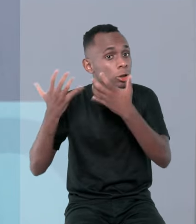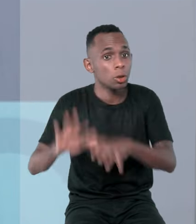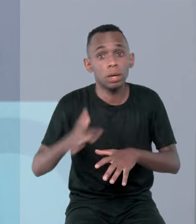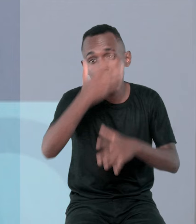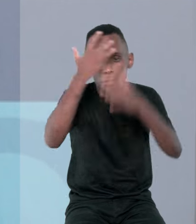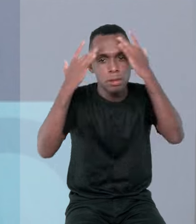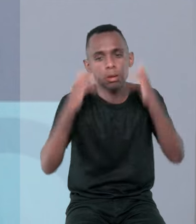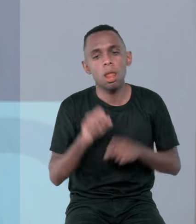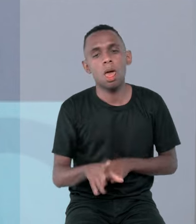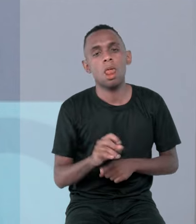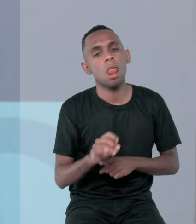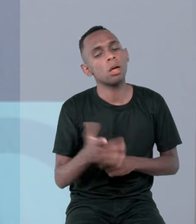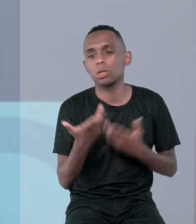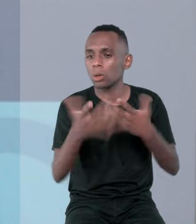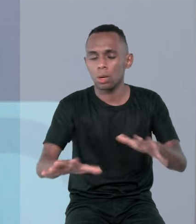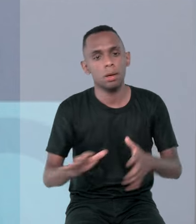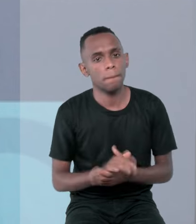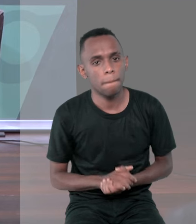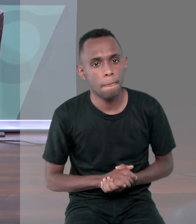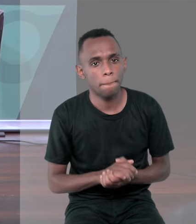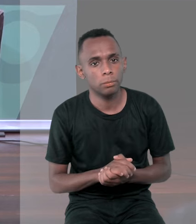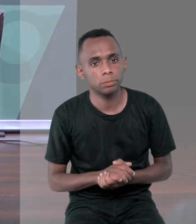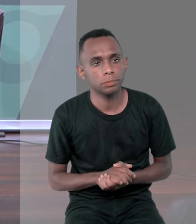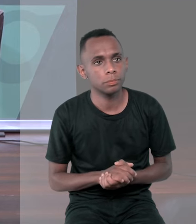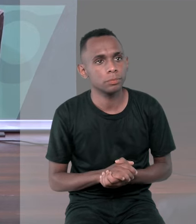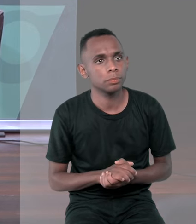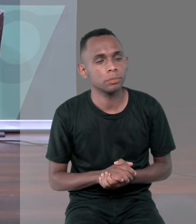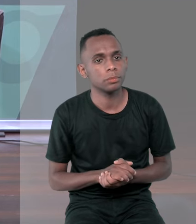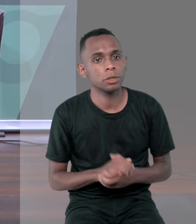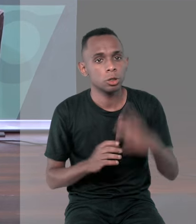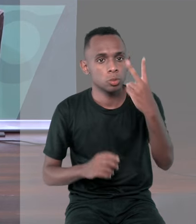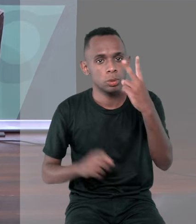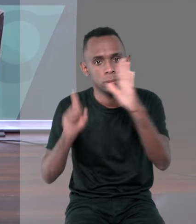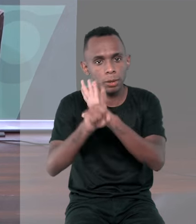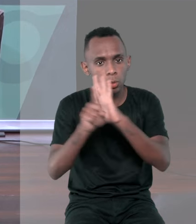os outros gozarem. Né? Vamos abrir para mais duas. Você,